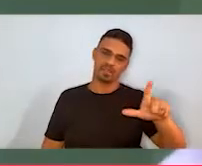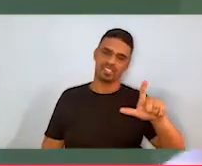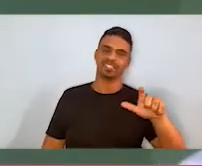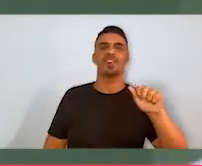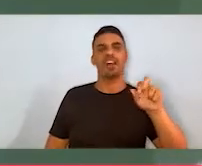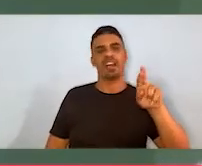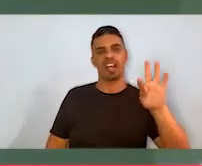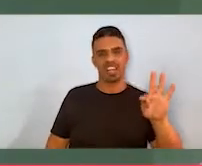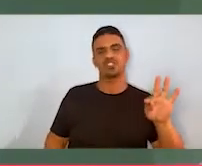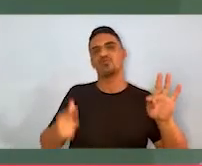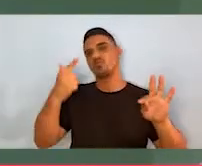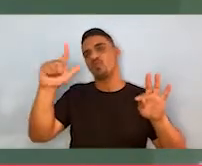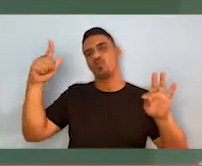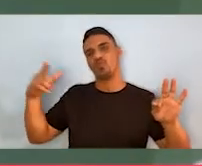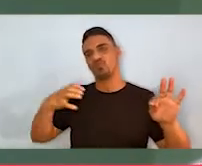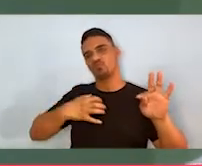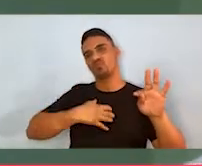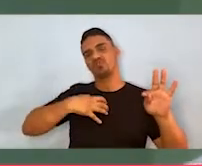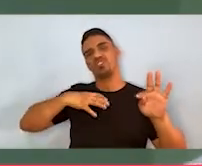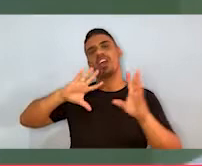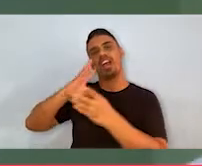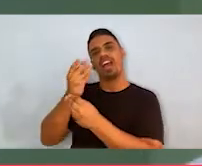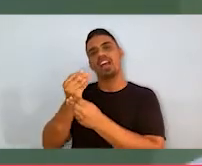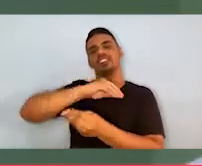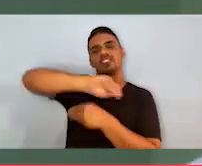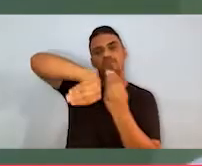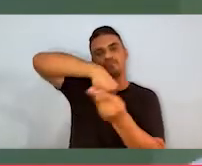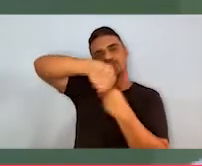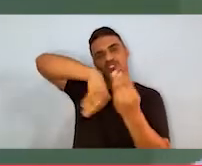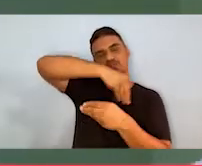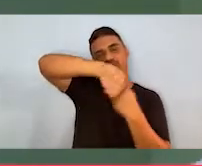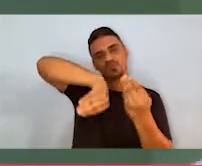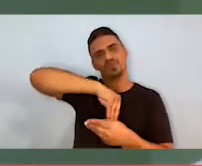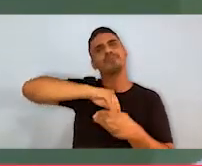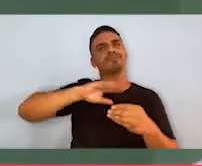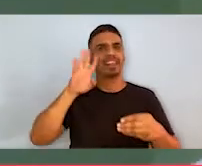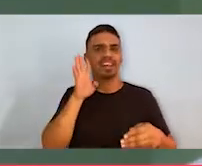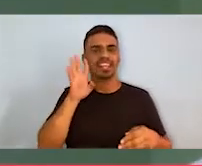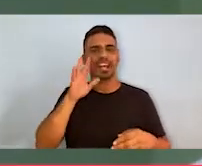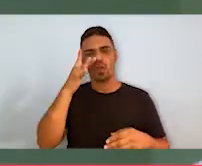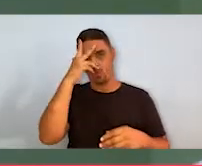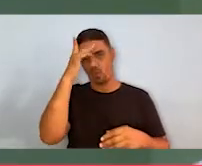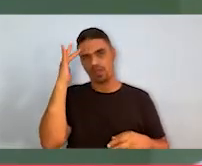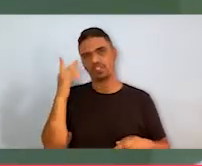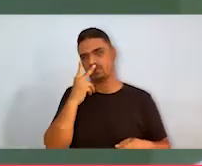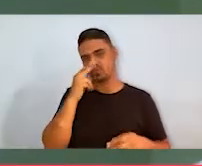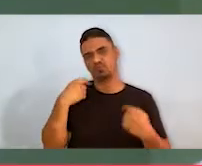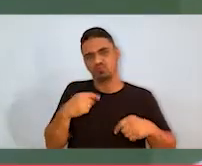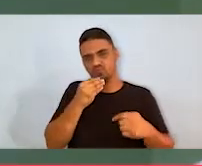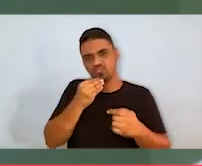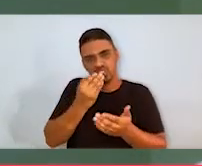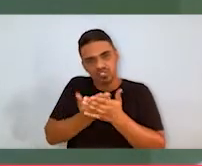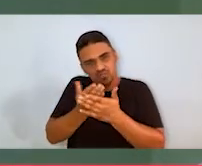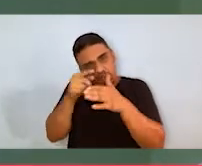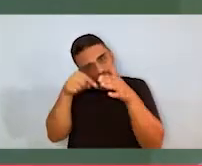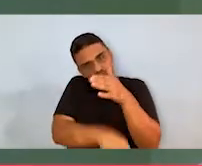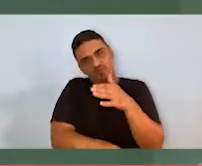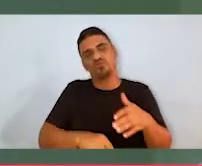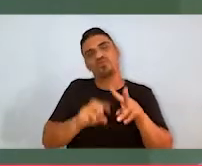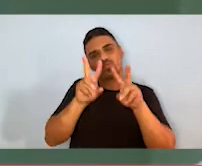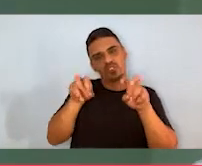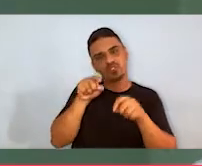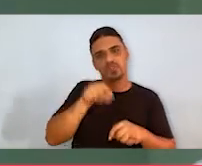de arte, e isso é legal, isso é algo que eu acho que as pessoas deviam explorar um pouquinho mais, mas de uma forma mais consciente. Eu vejo que